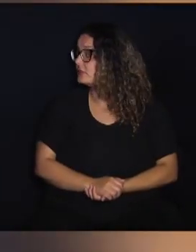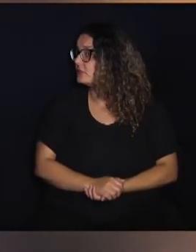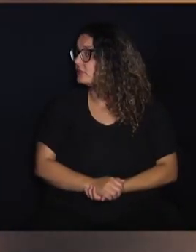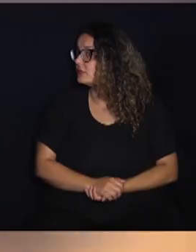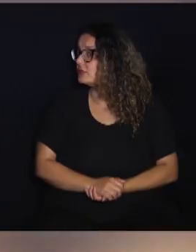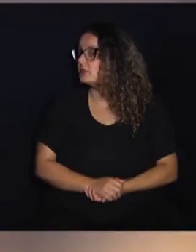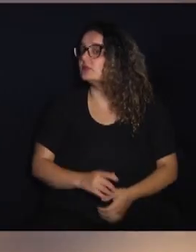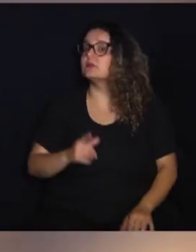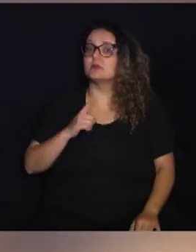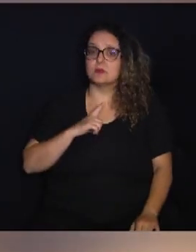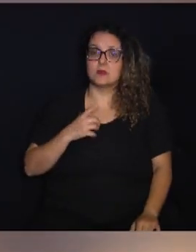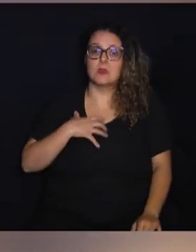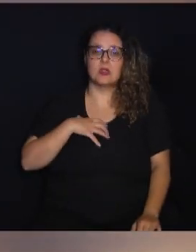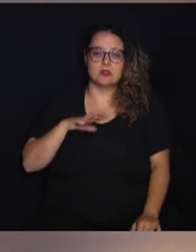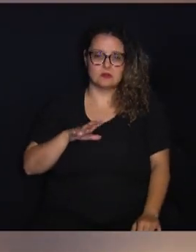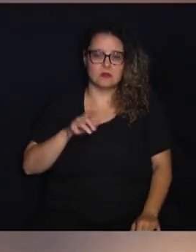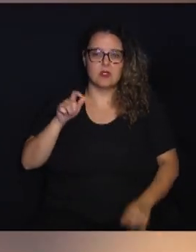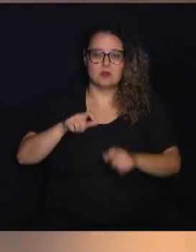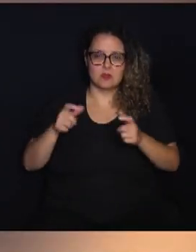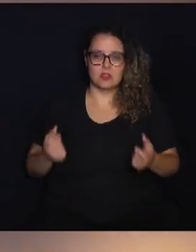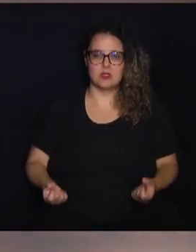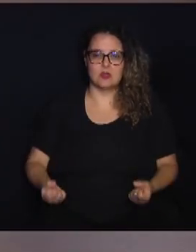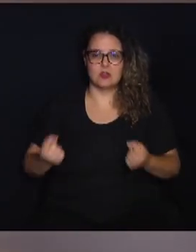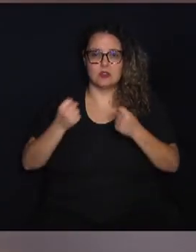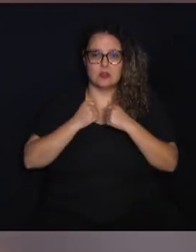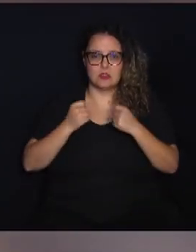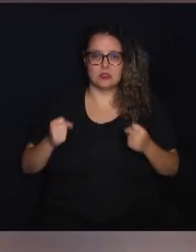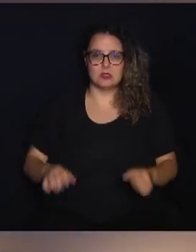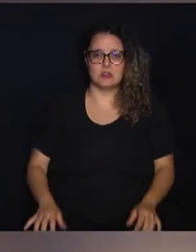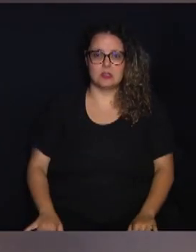tem isso mesmo, né? Tem gente que tá na academia, vai